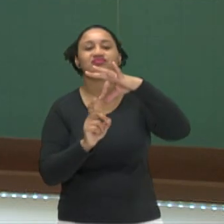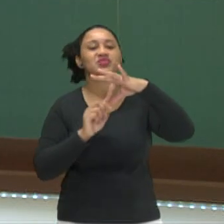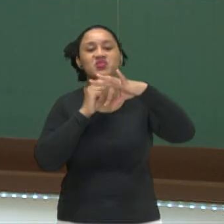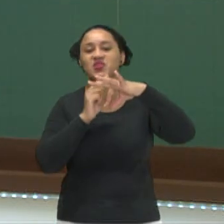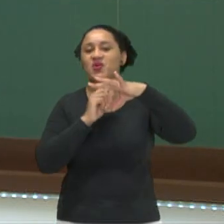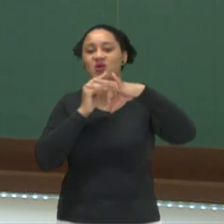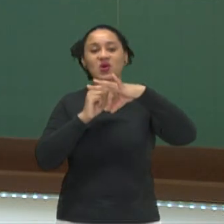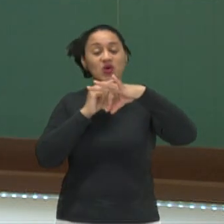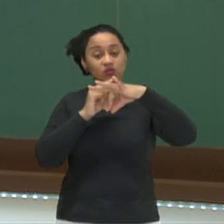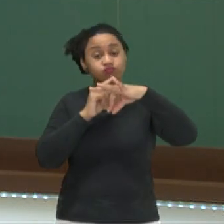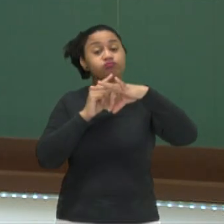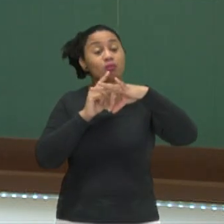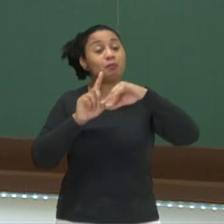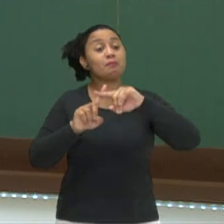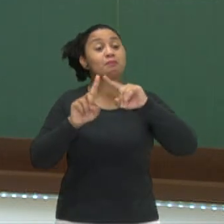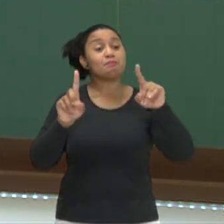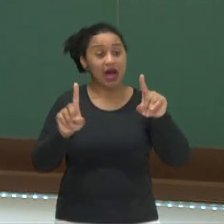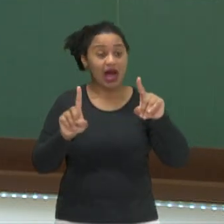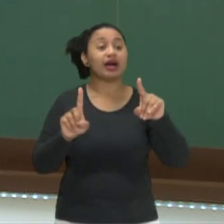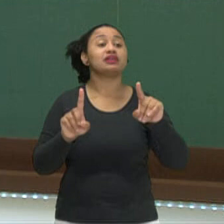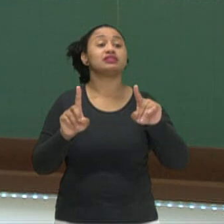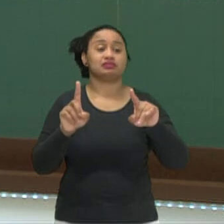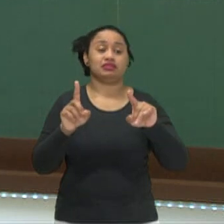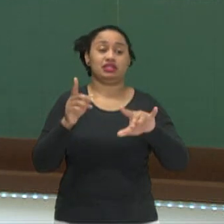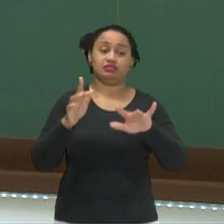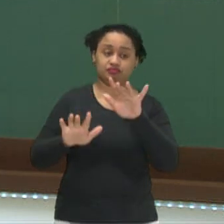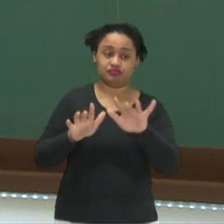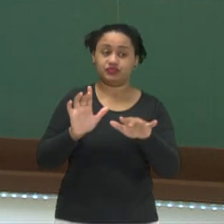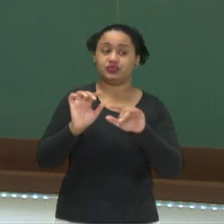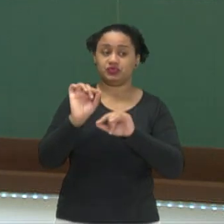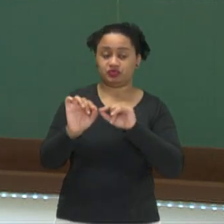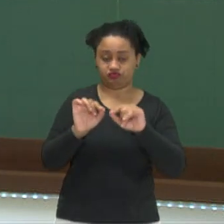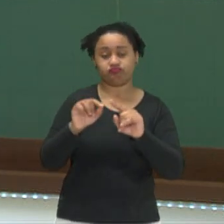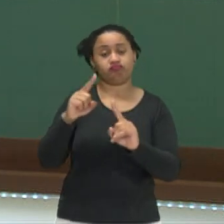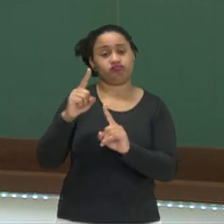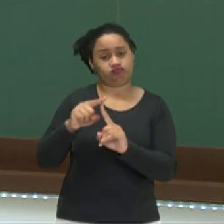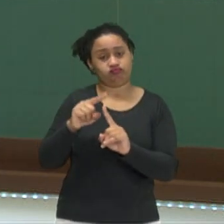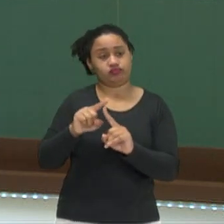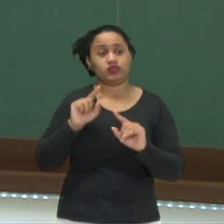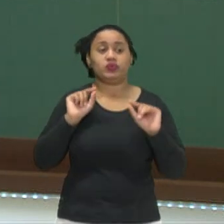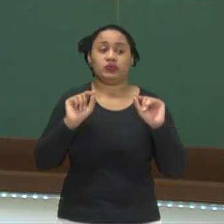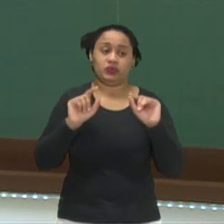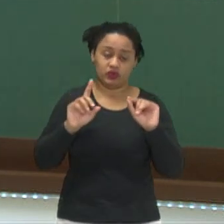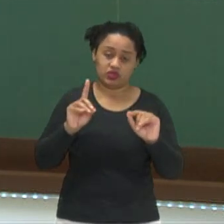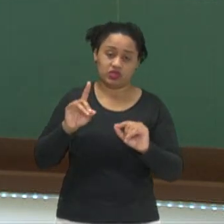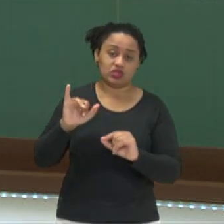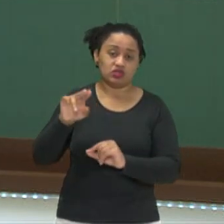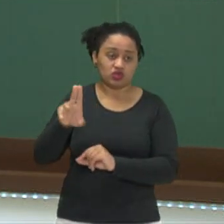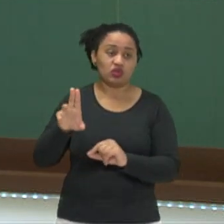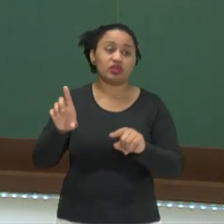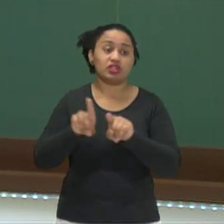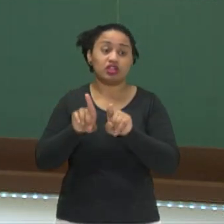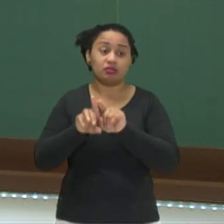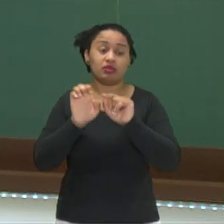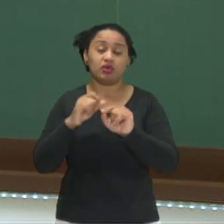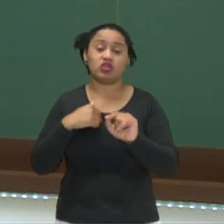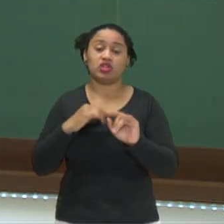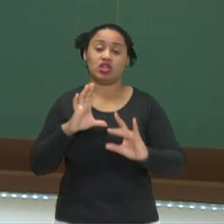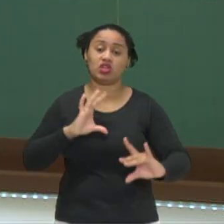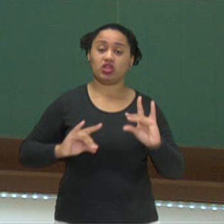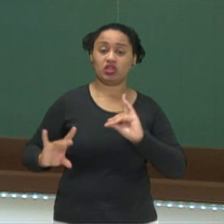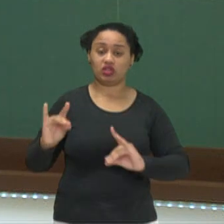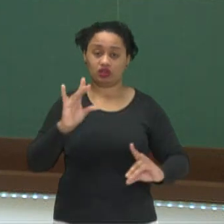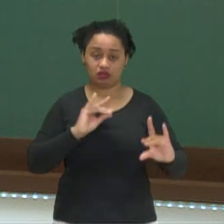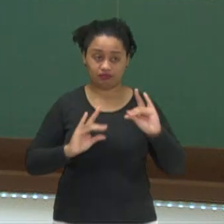uterinas. Mas, muitos desses dispositivos, eles também podem ter hormônios. E